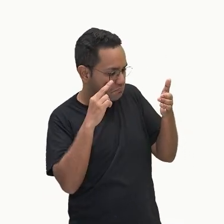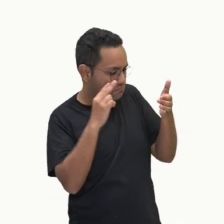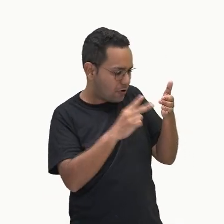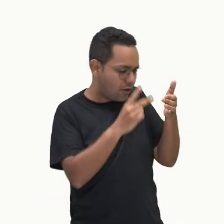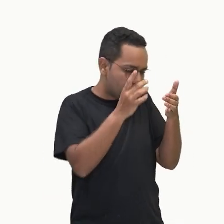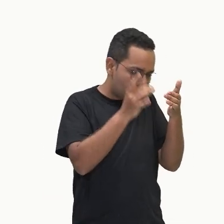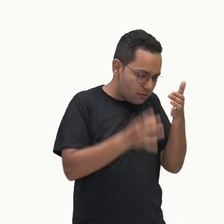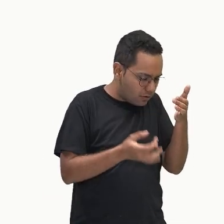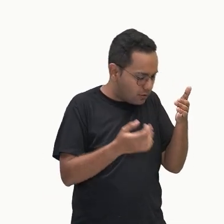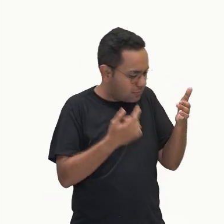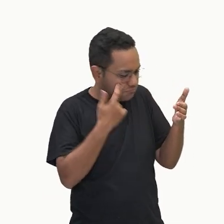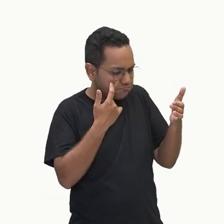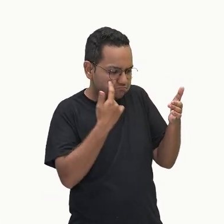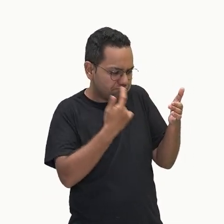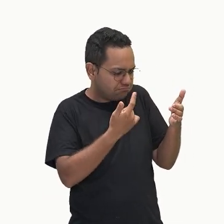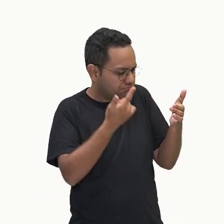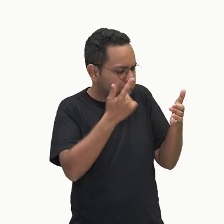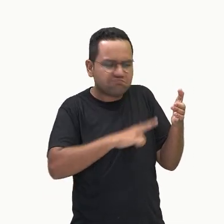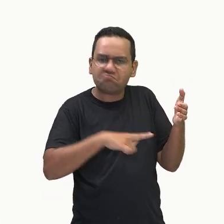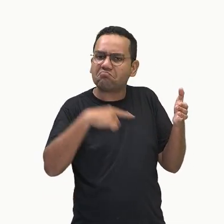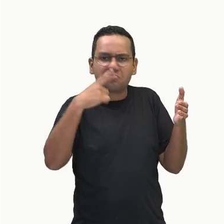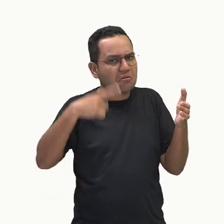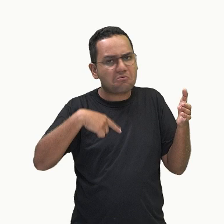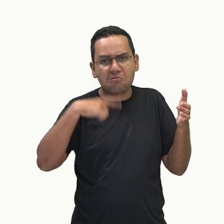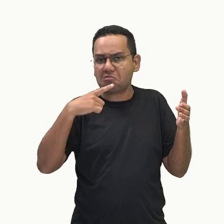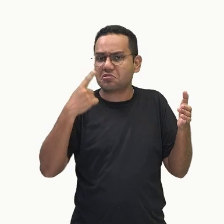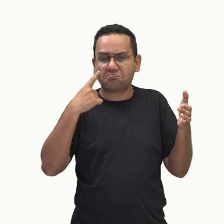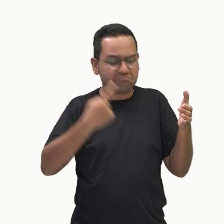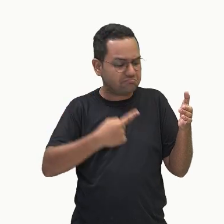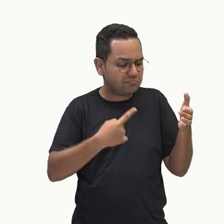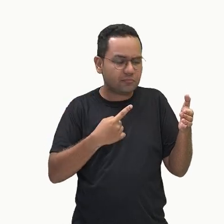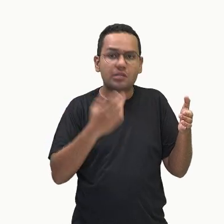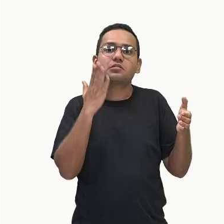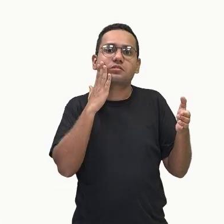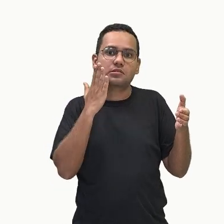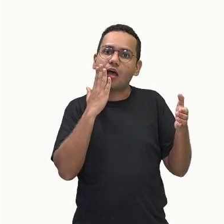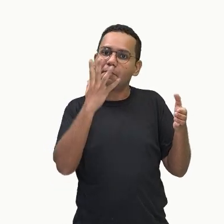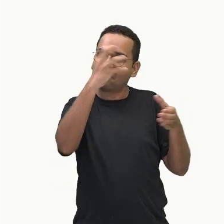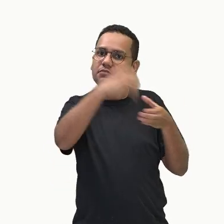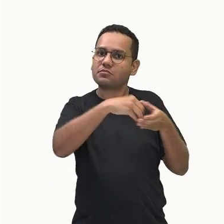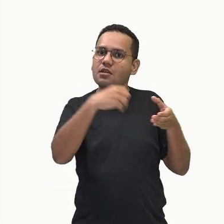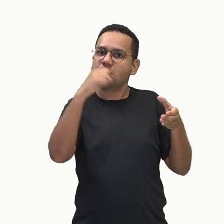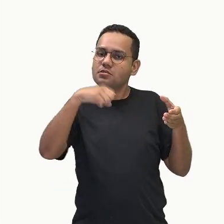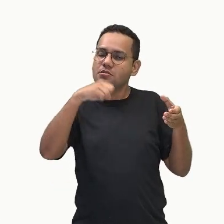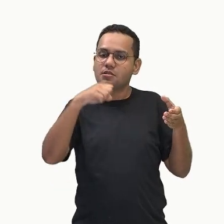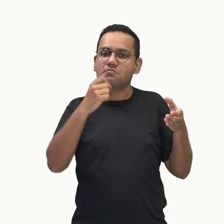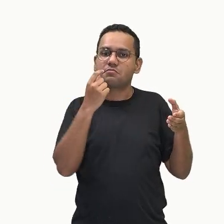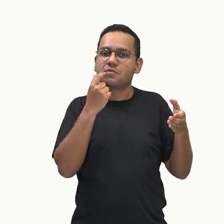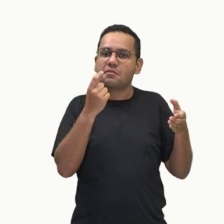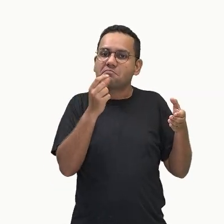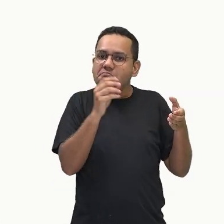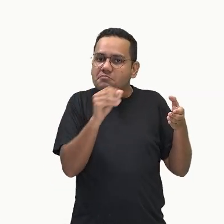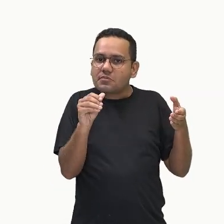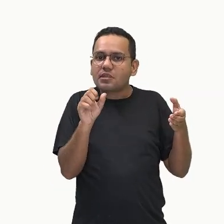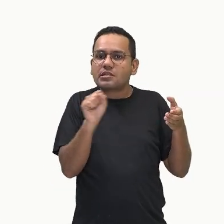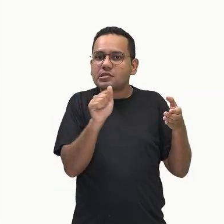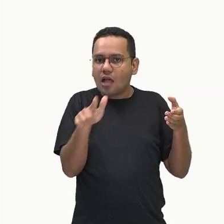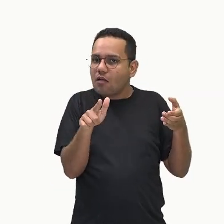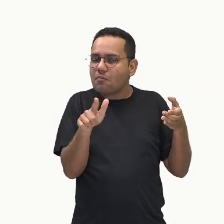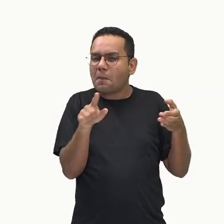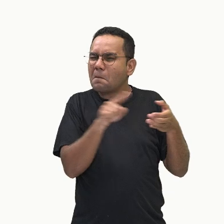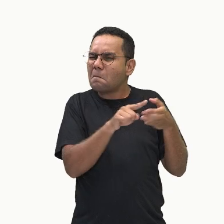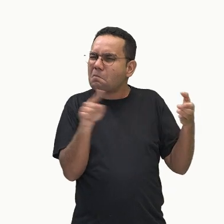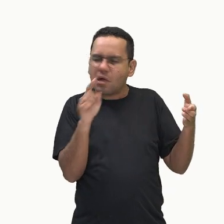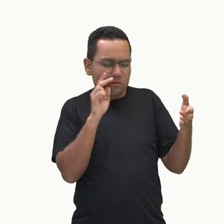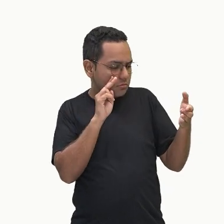para visualizar que o sal está aí presente. A gente sabe que ele está presente porque a gente colocou. Mas visualmente, quando